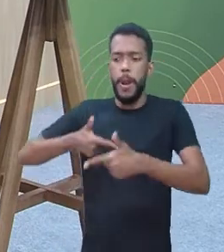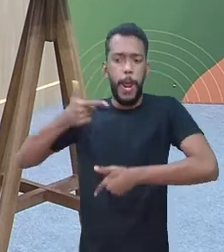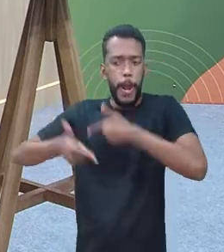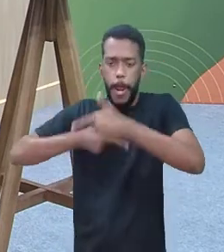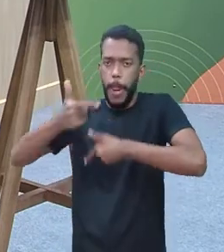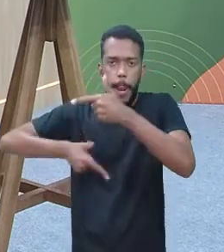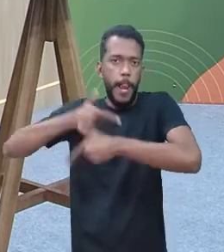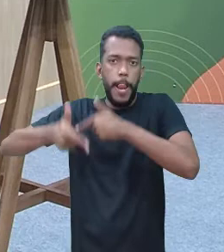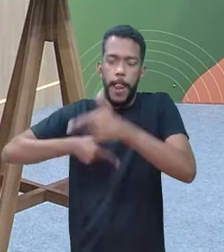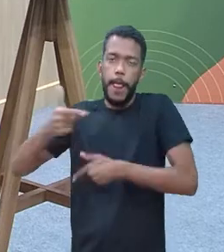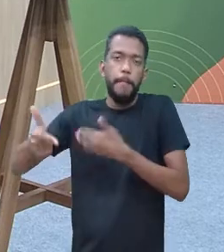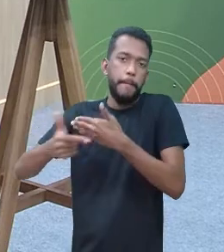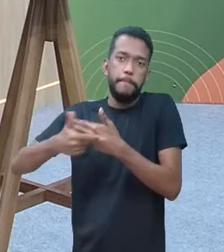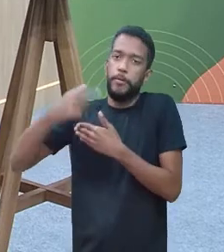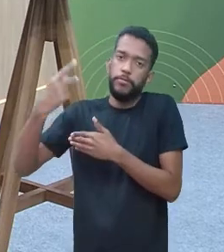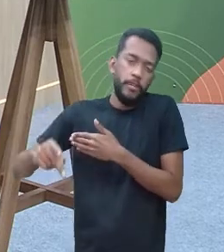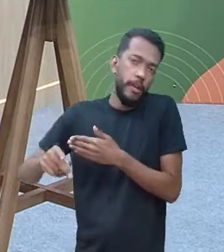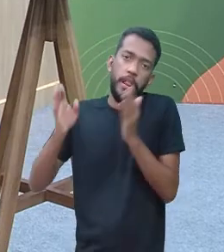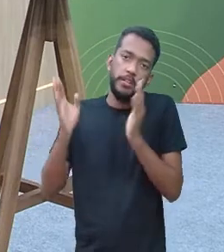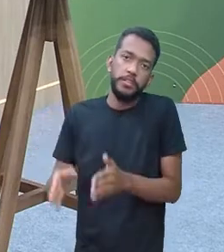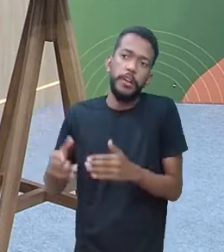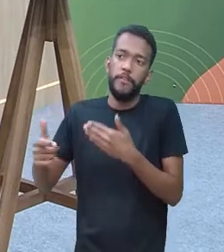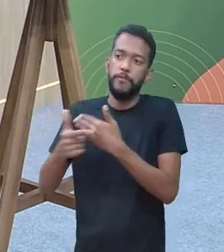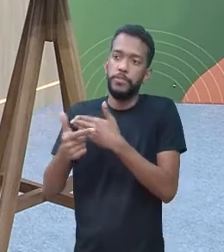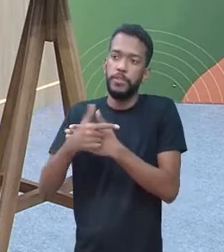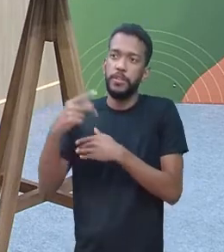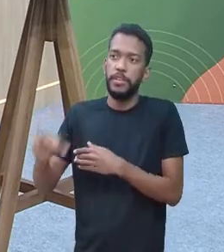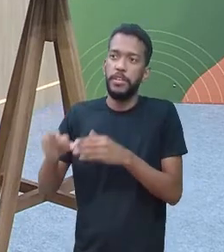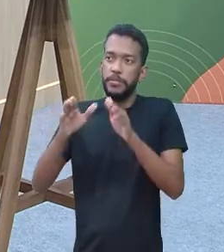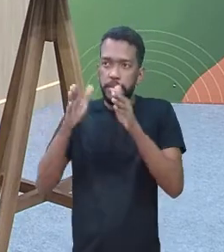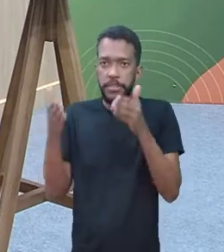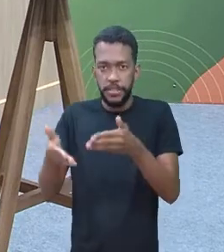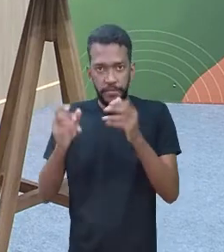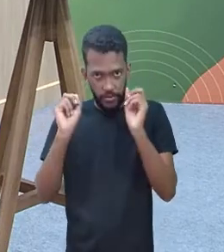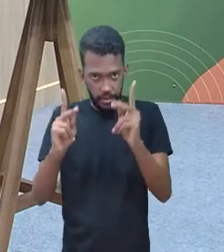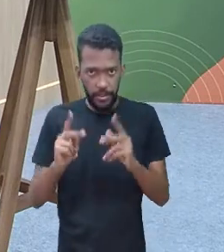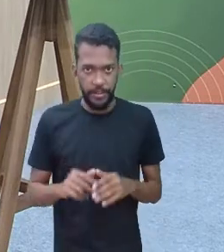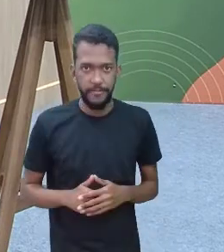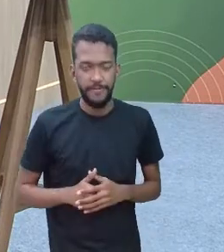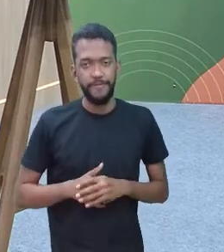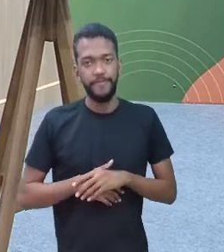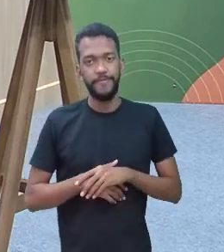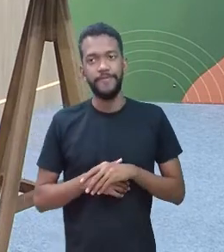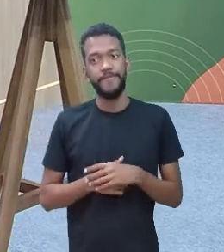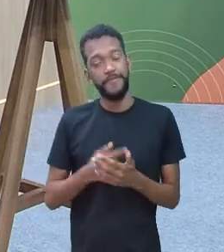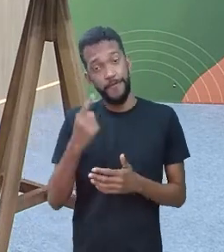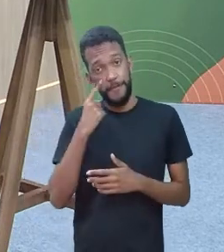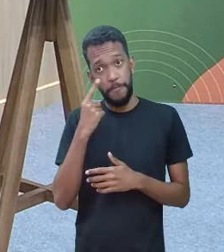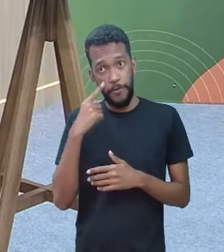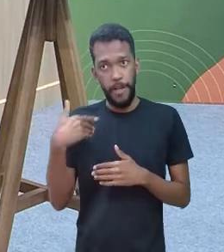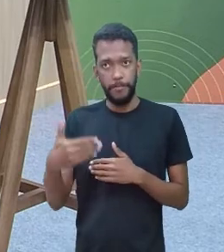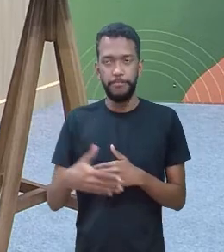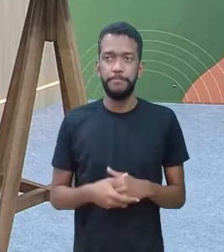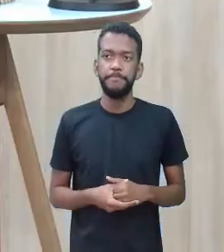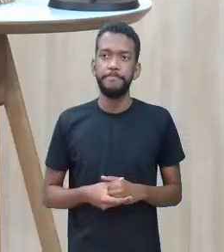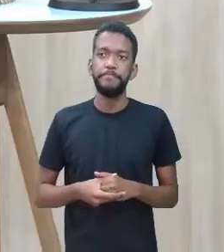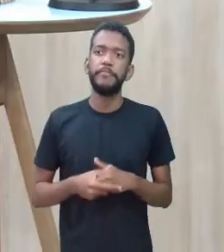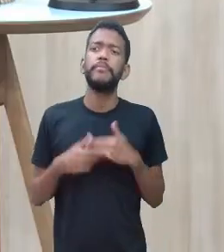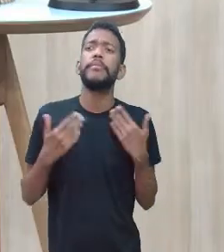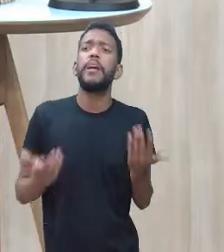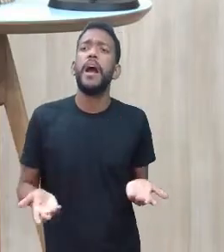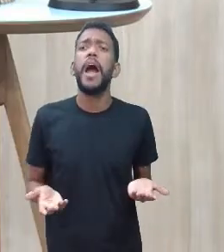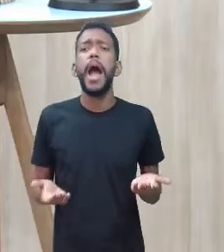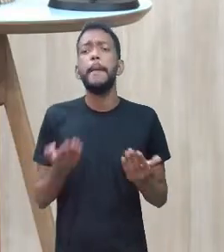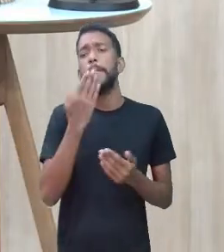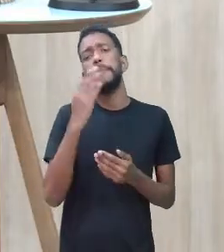trabalhadoras e têm o papel delas, têm a função específica, ok? E vamos lá. Ah, professora, a senhora